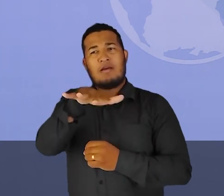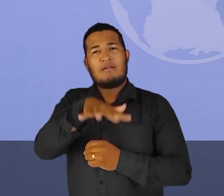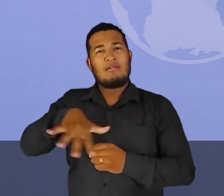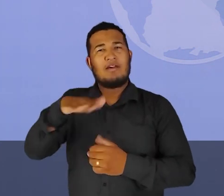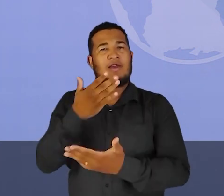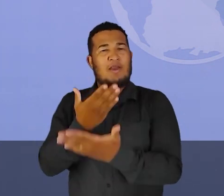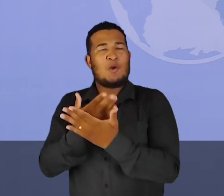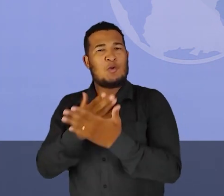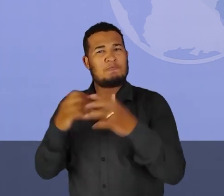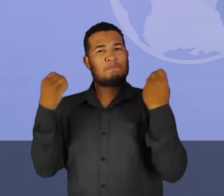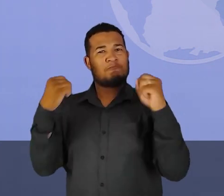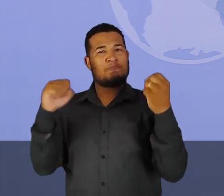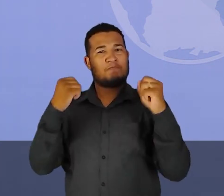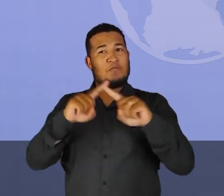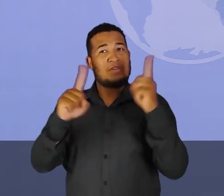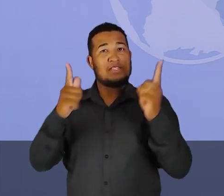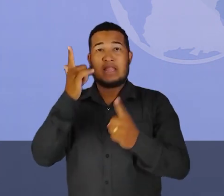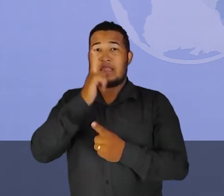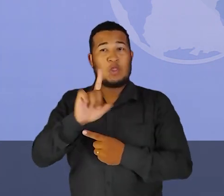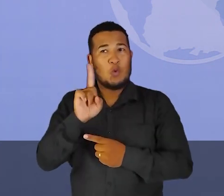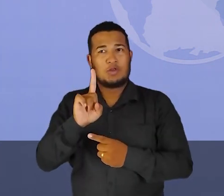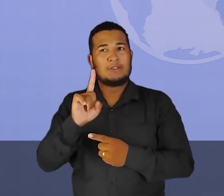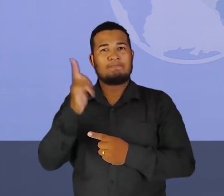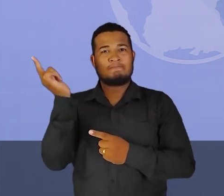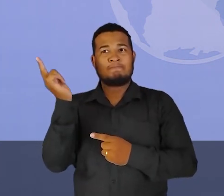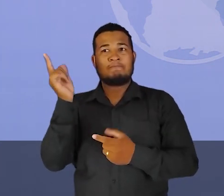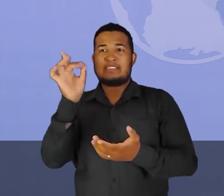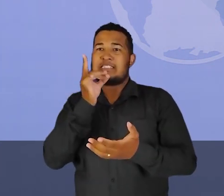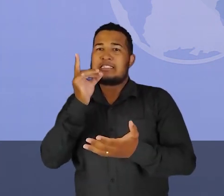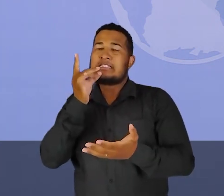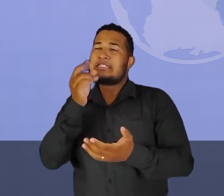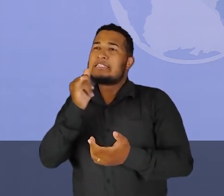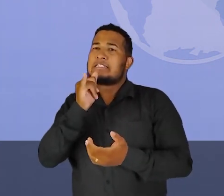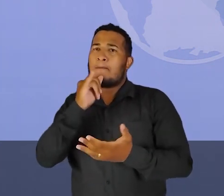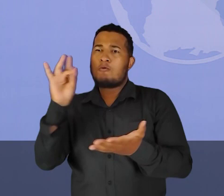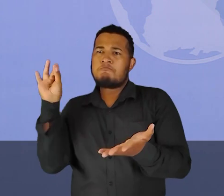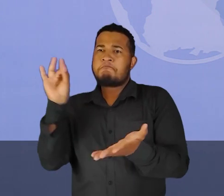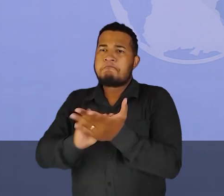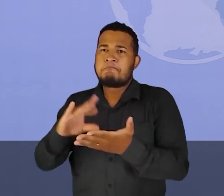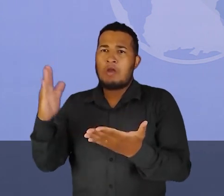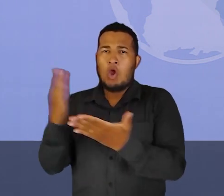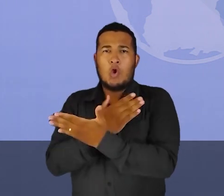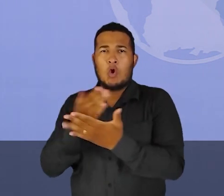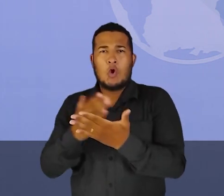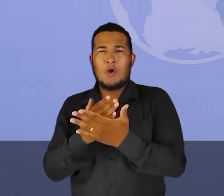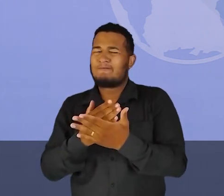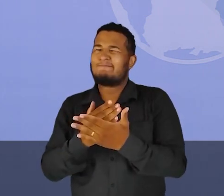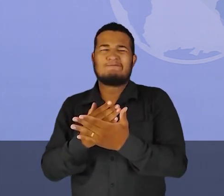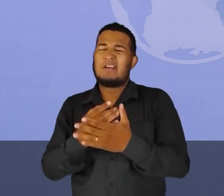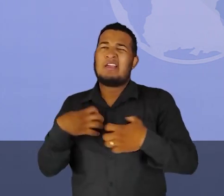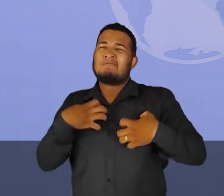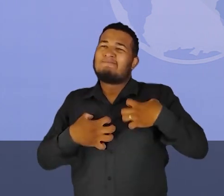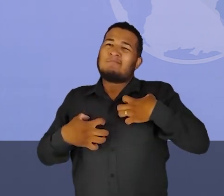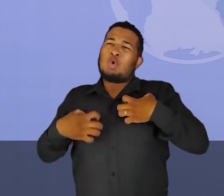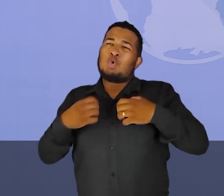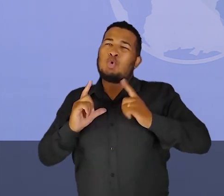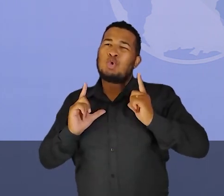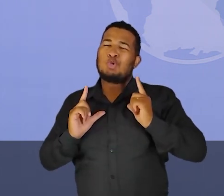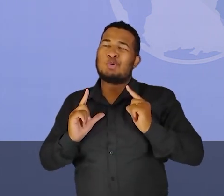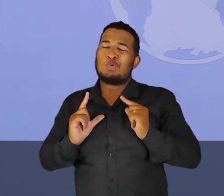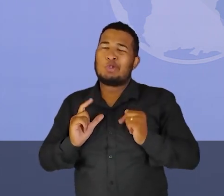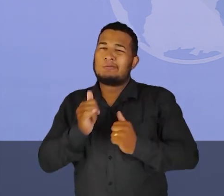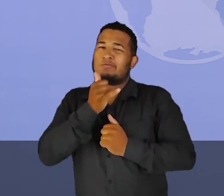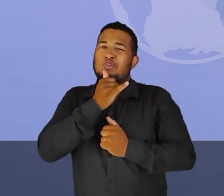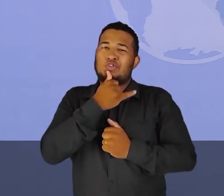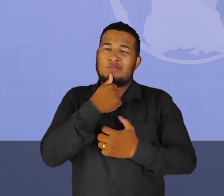não consegue ter o êxito em algum momento, em alguma atividade, em alguma situação, e a gente acaba desanimando, acaba se